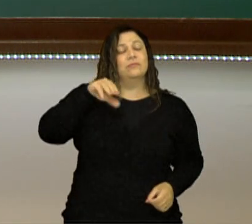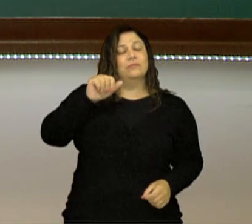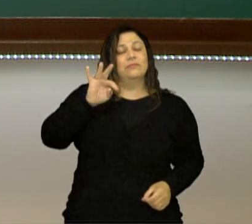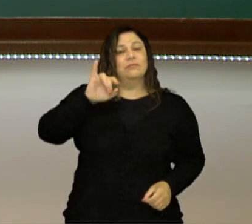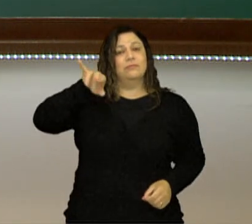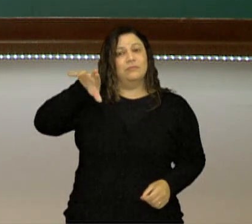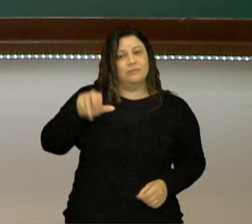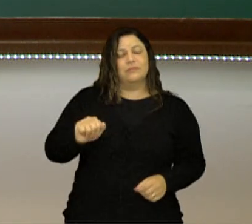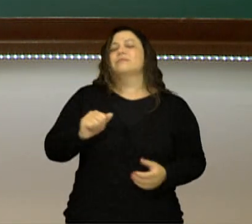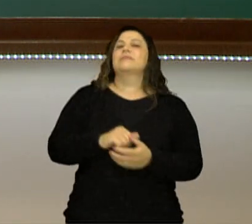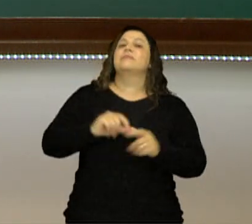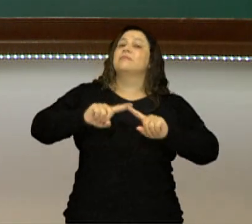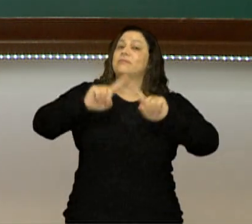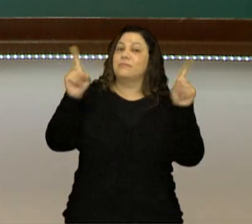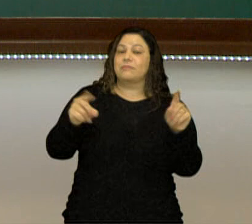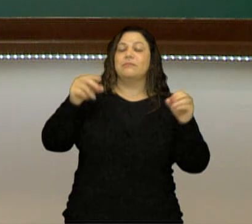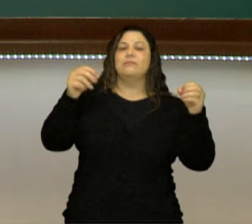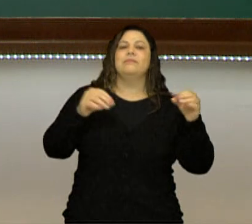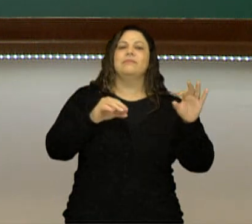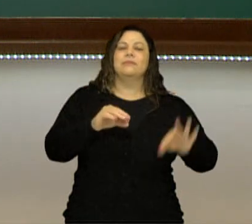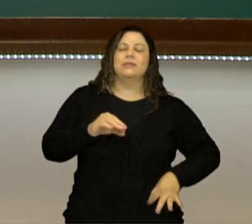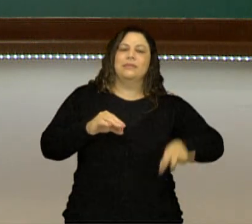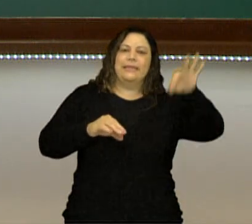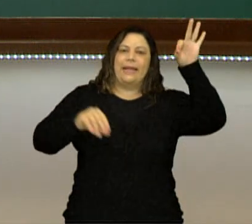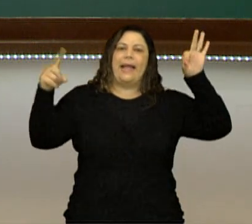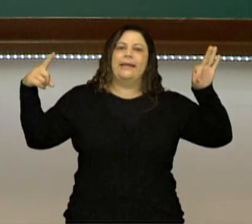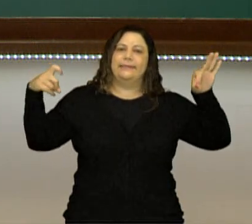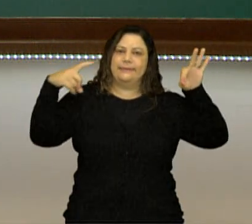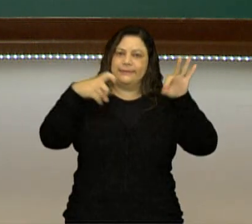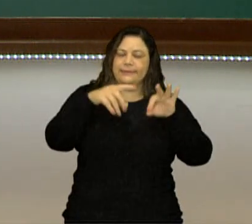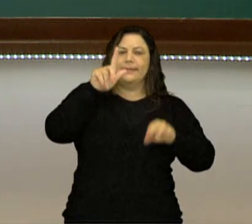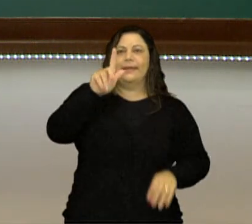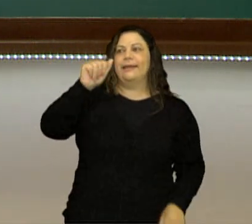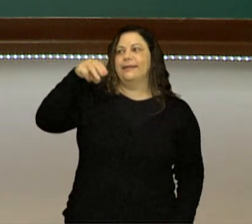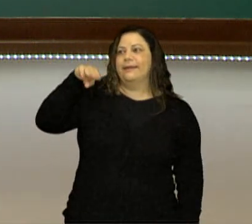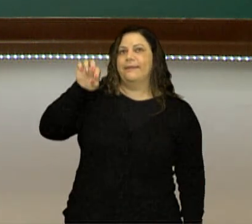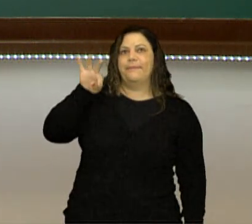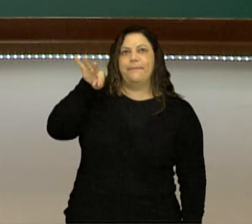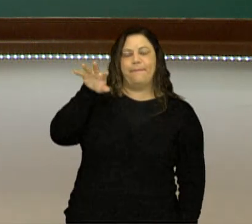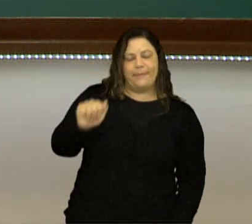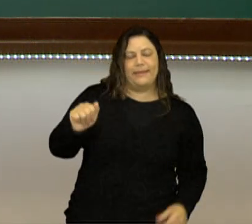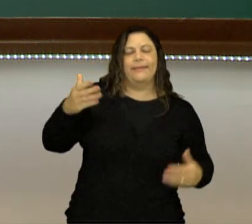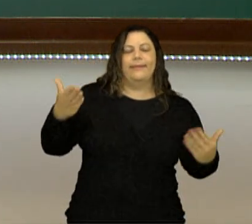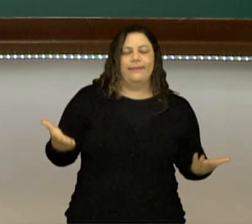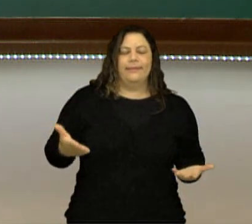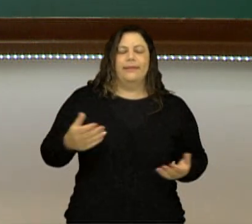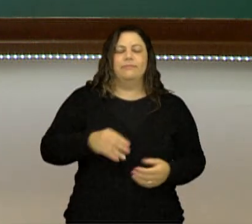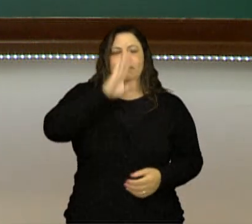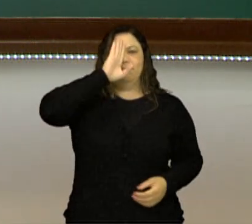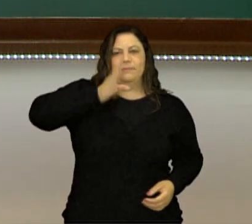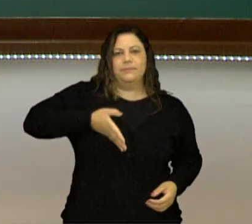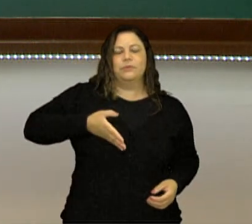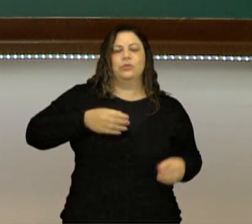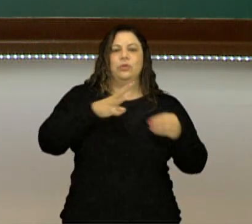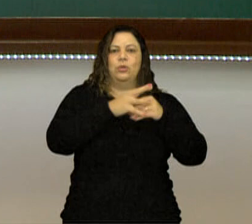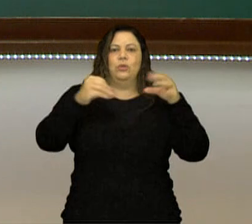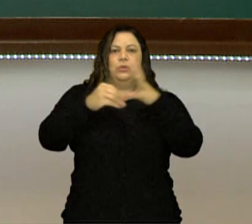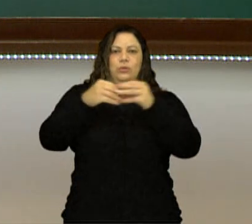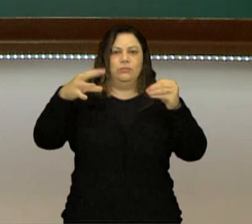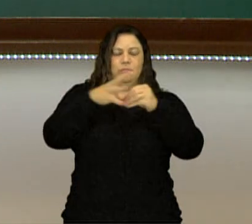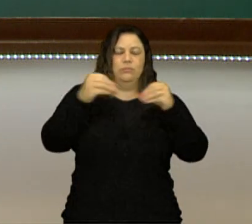sexuais, que a gente chama de gametas. Fora isso, o processo de mitose vai acontecer direto ali, tá? Ele serve